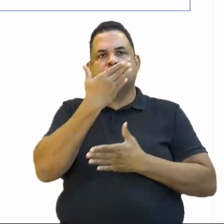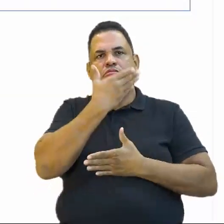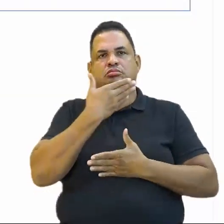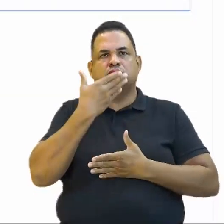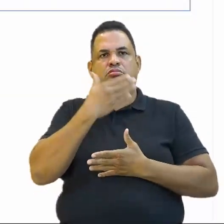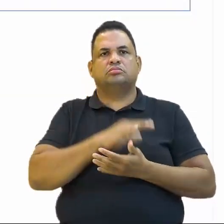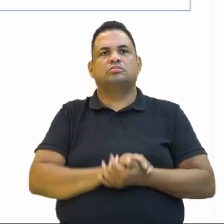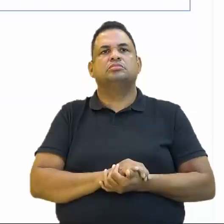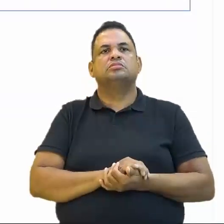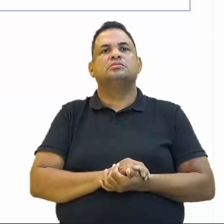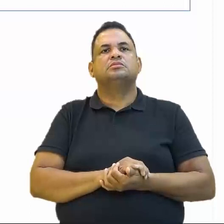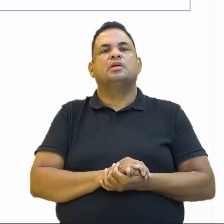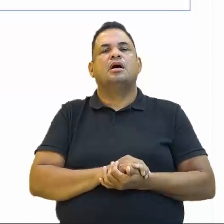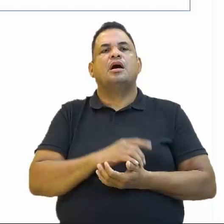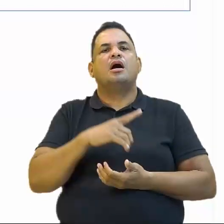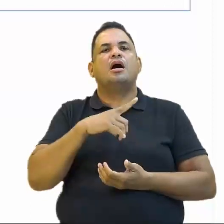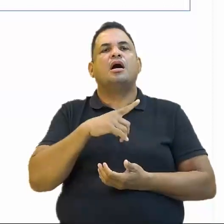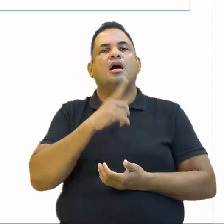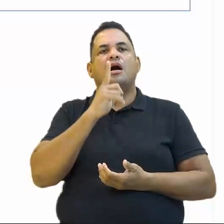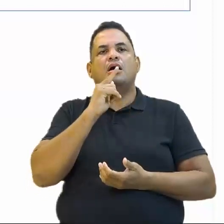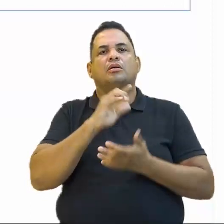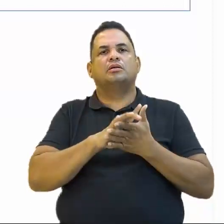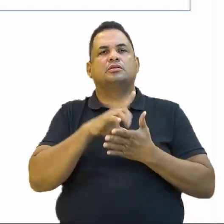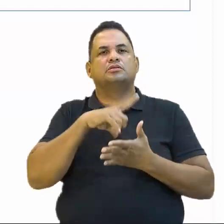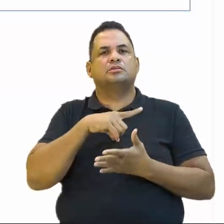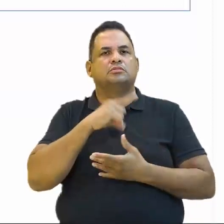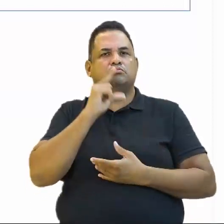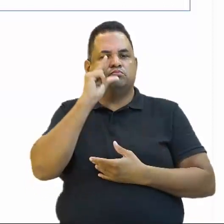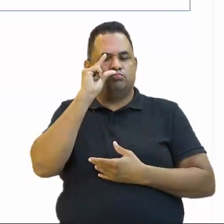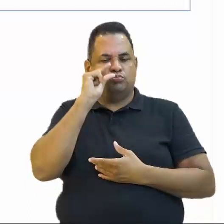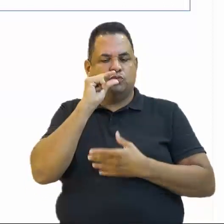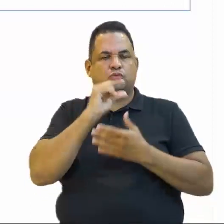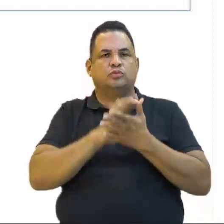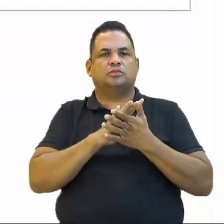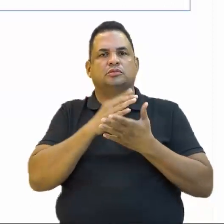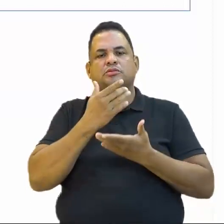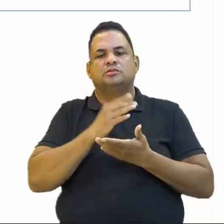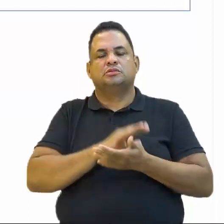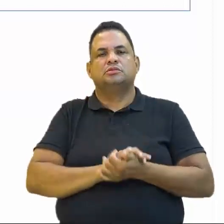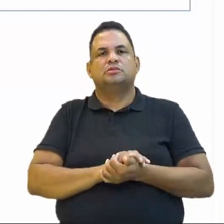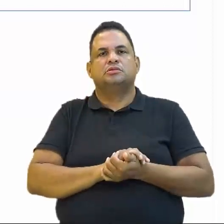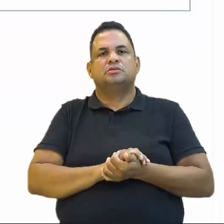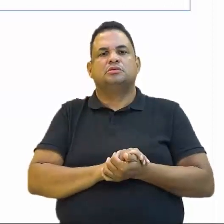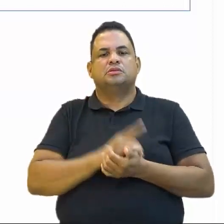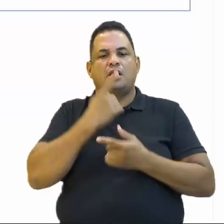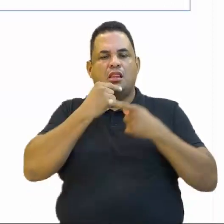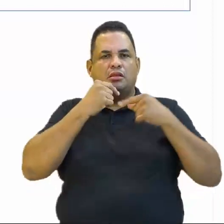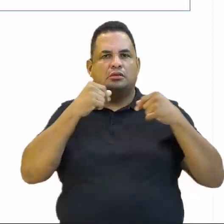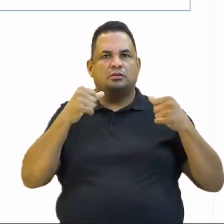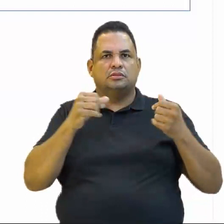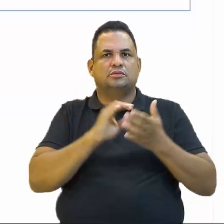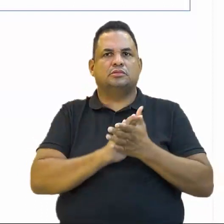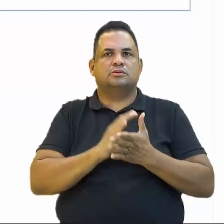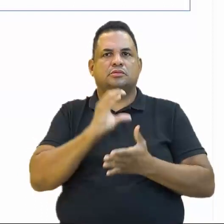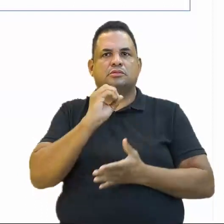água salobra, a gente vai ter uma concentração de sais que vai de